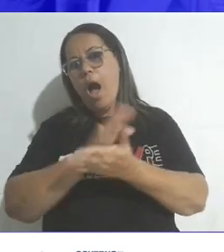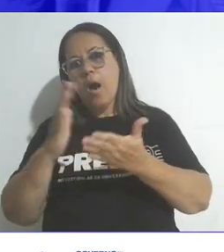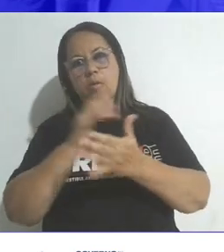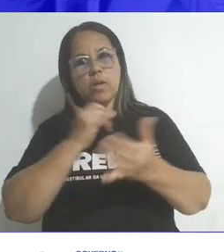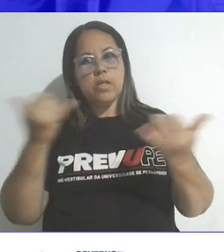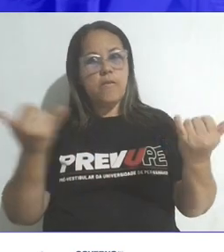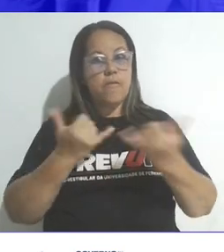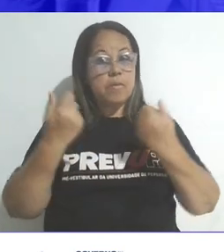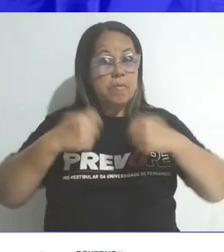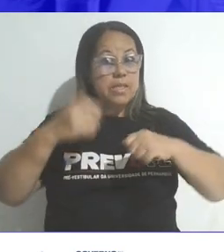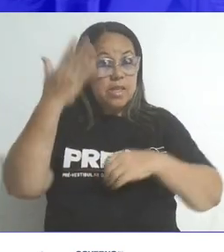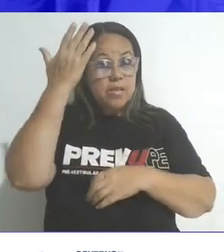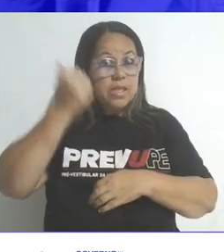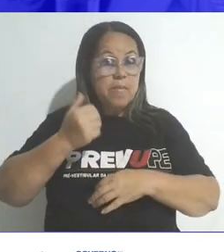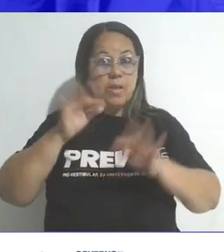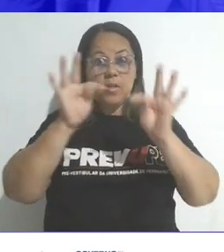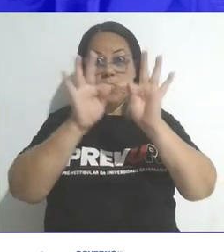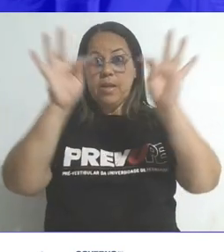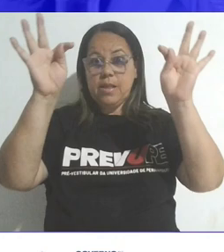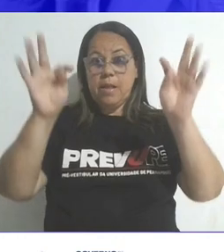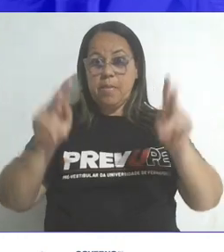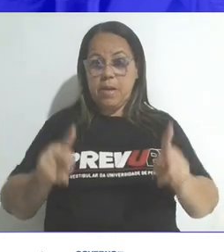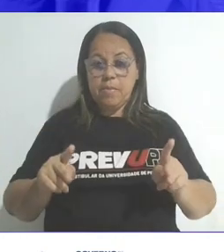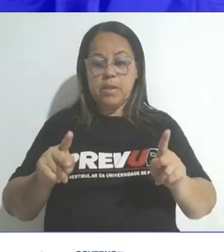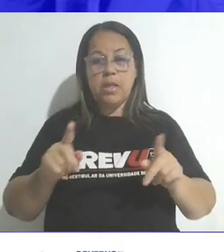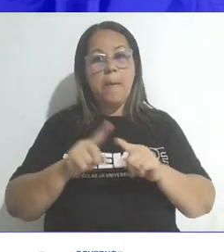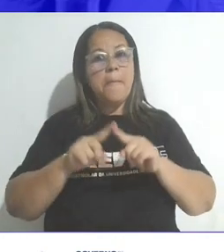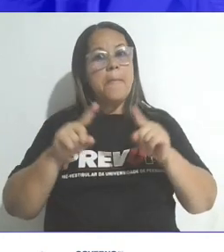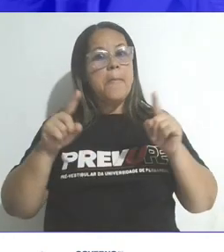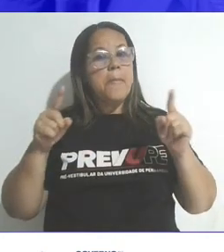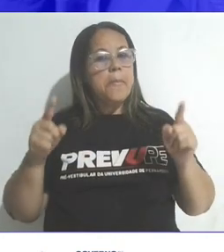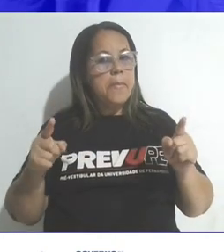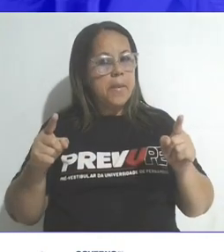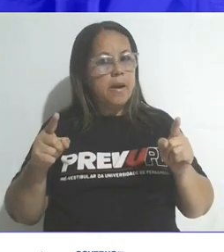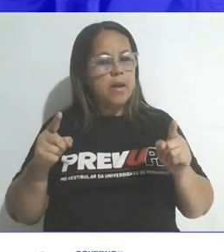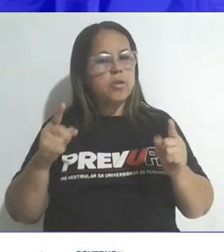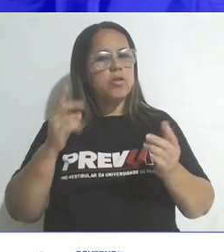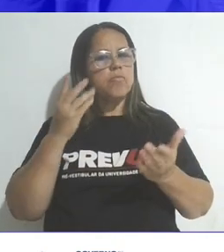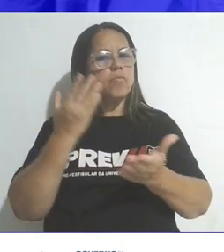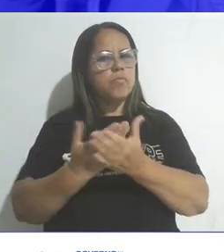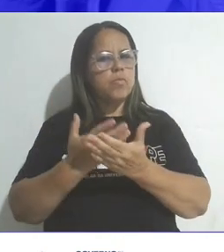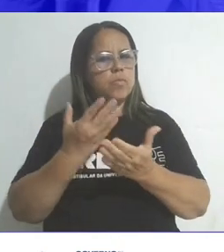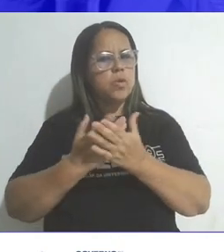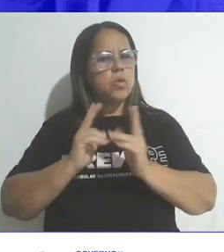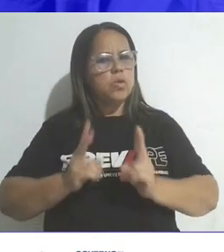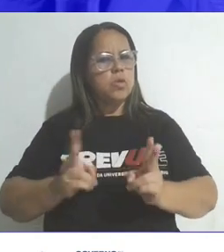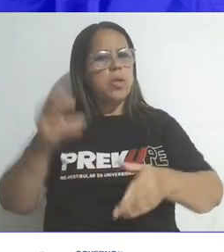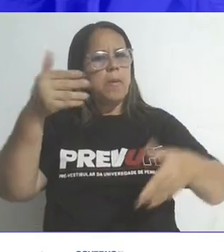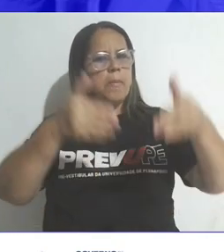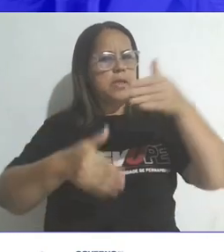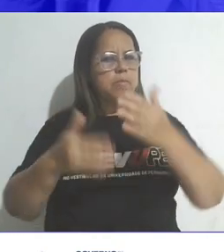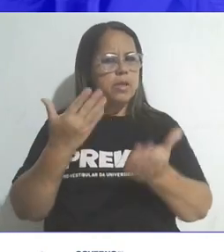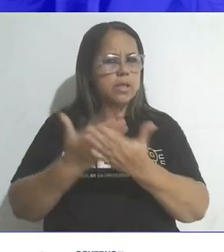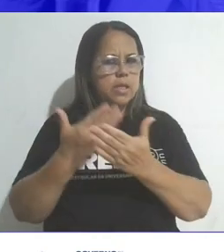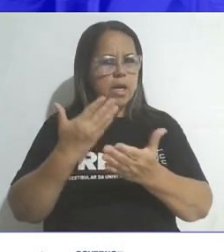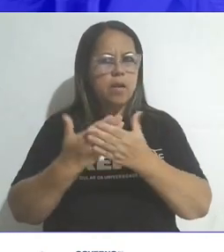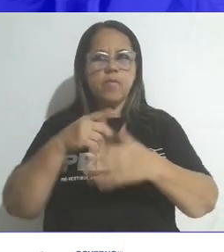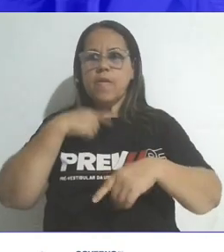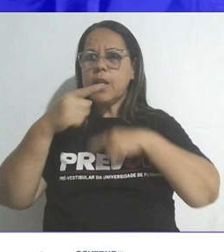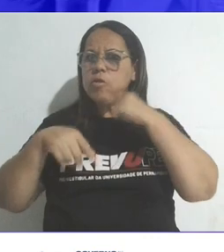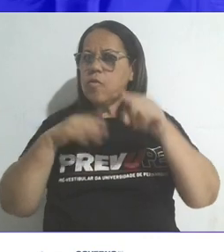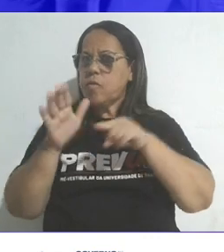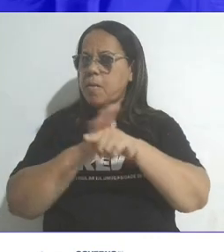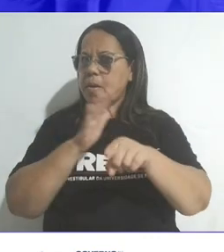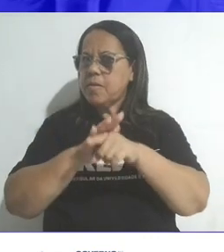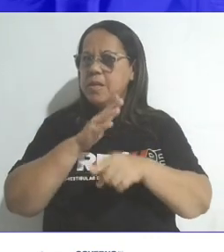precisam saber sobre a tabela periódica. Mas não deixem de continuar estudando, participando das aulas, tirando as dúvidas com